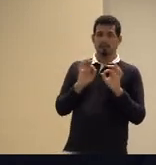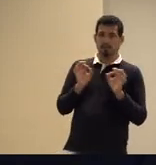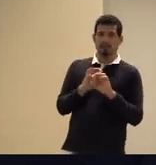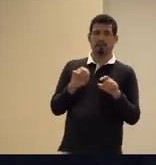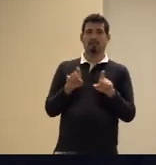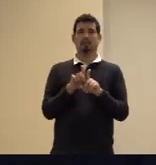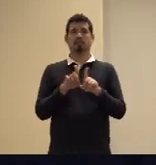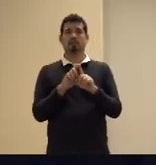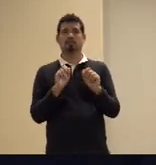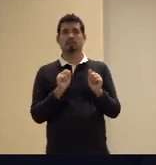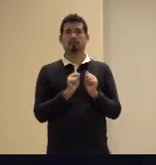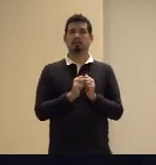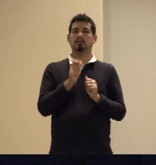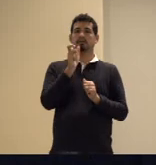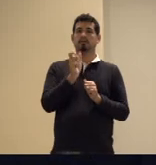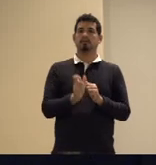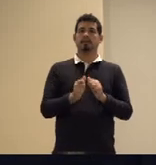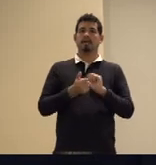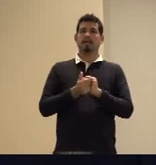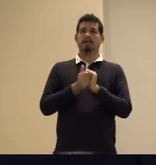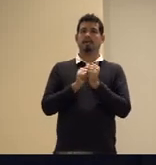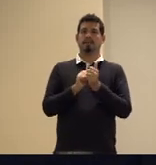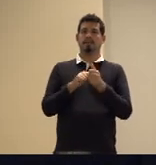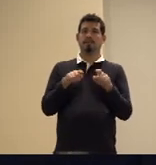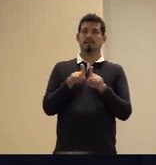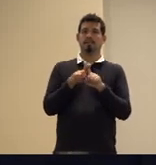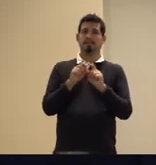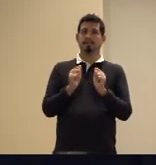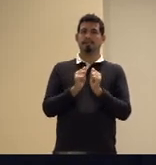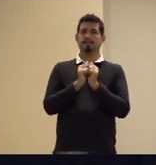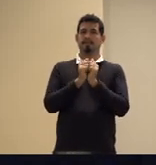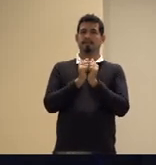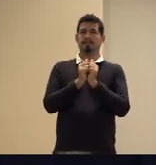A critério de adaptação seria o mesmo, né?